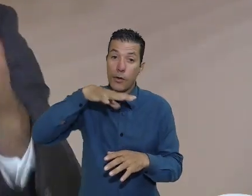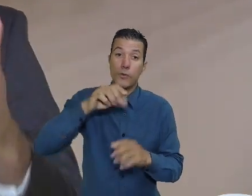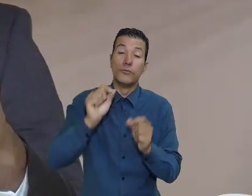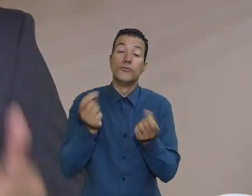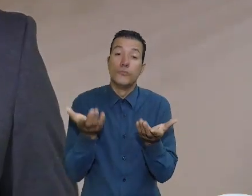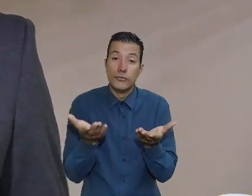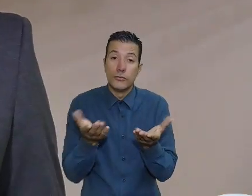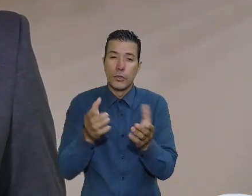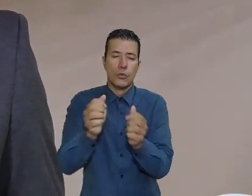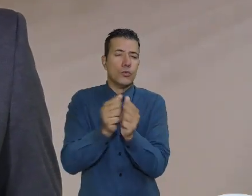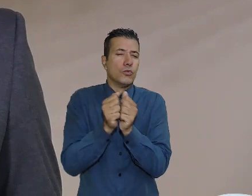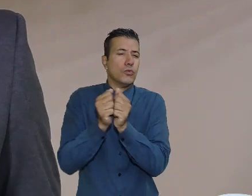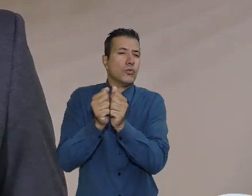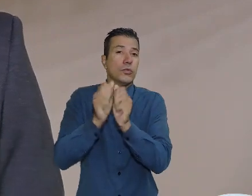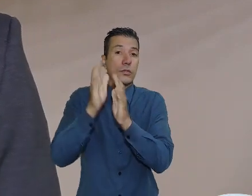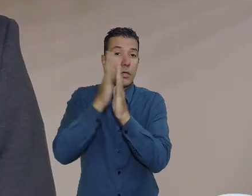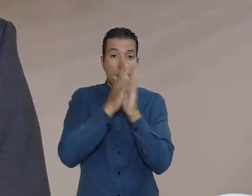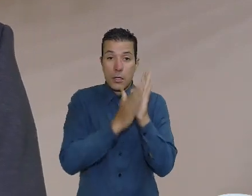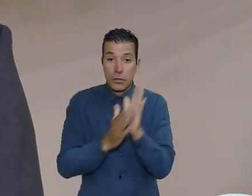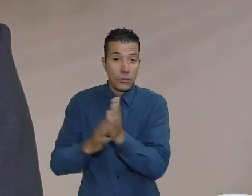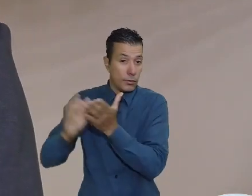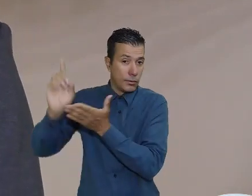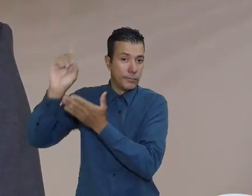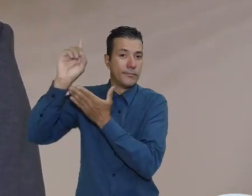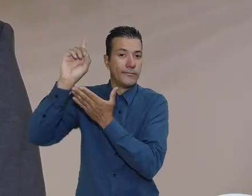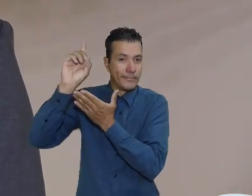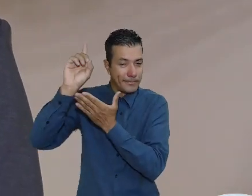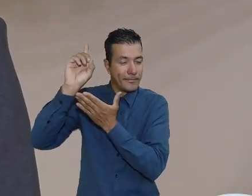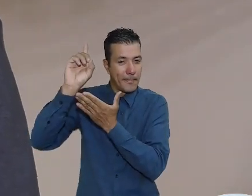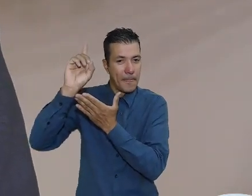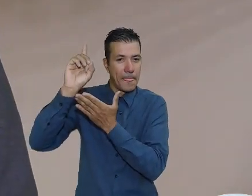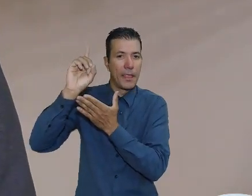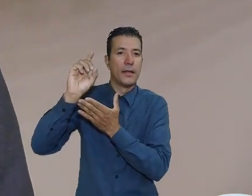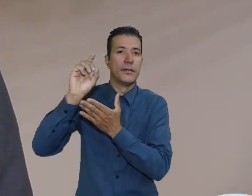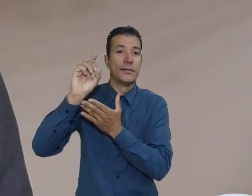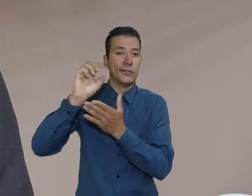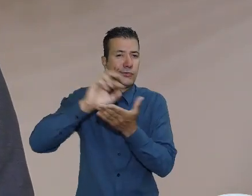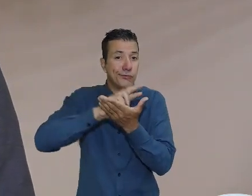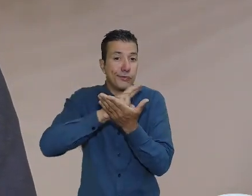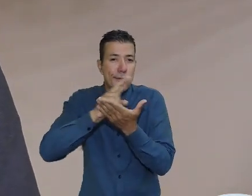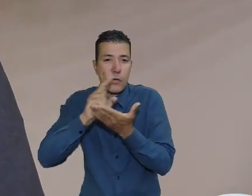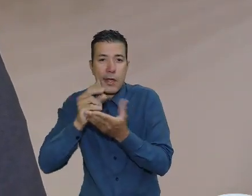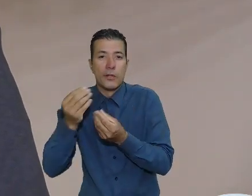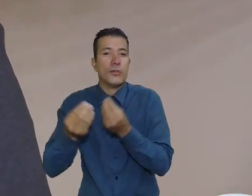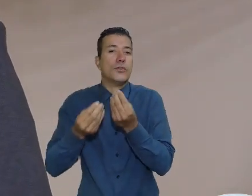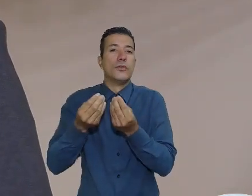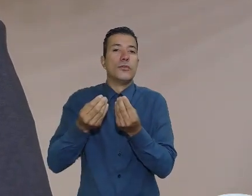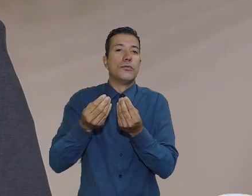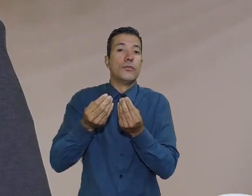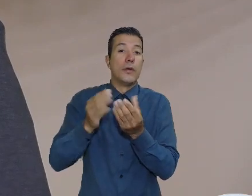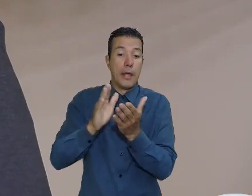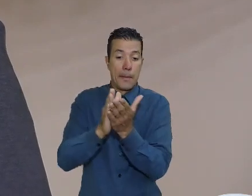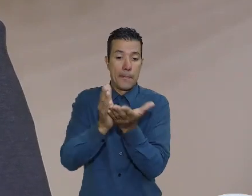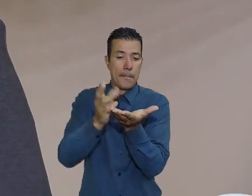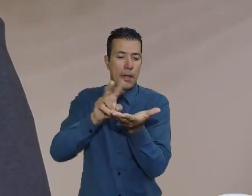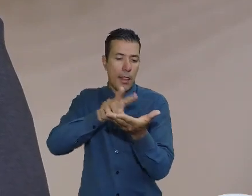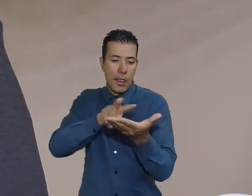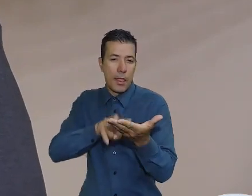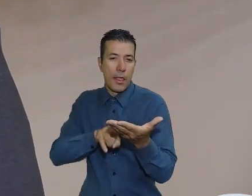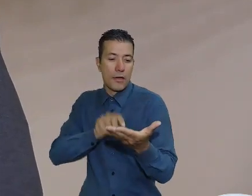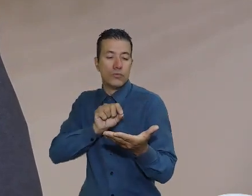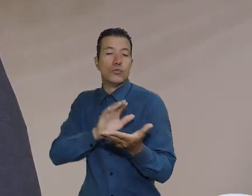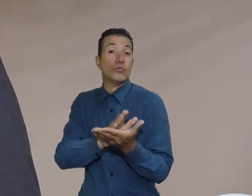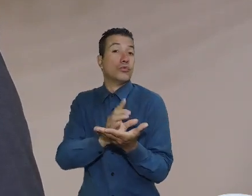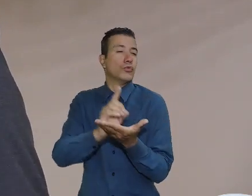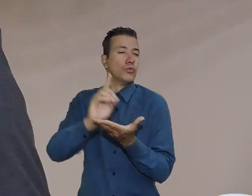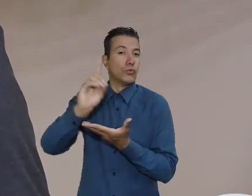possa junto de nós adorar ao nosso Deus, de muitas maneiras. Hoje nós vamos ouvir a palavra de Deus,